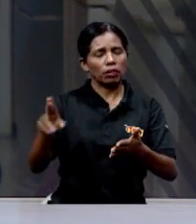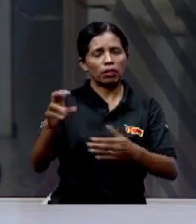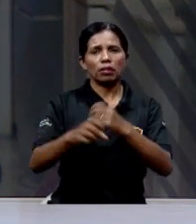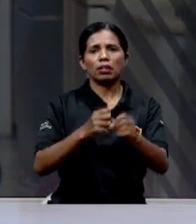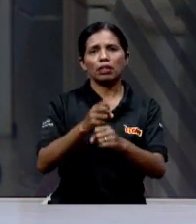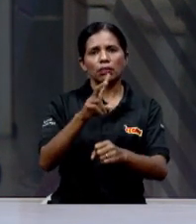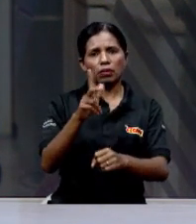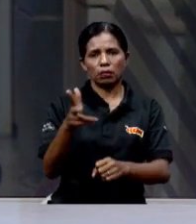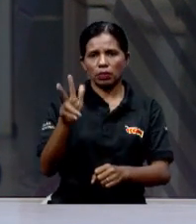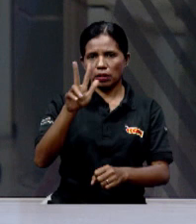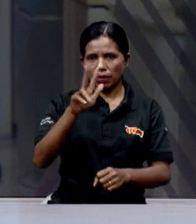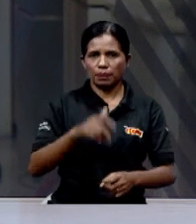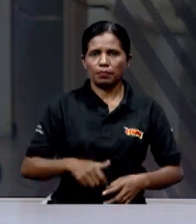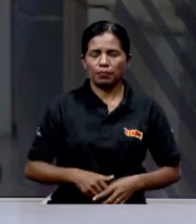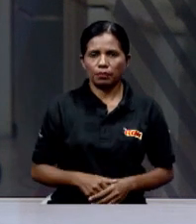Tolo.